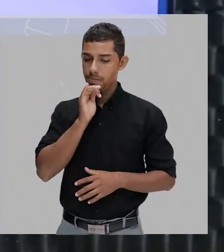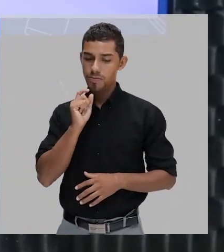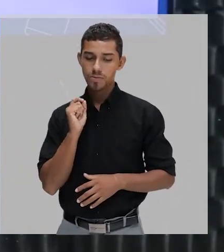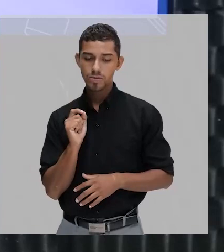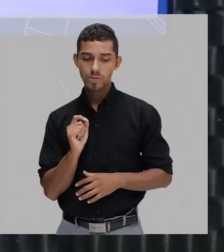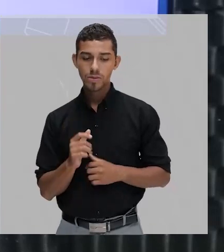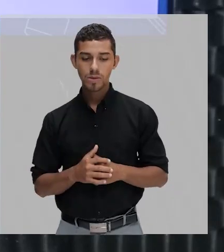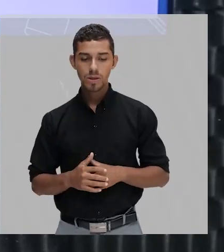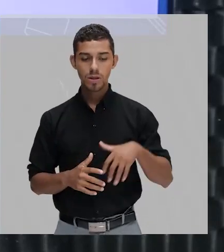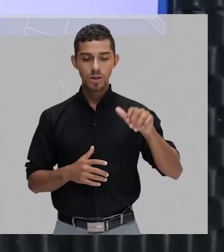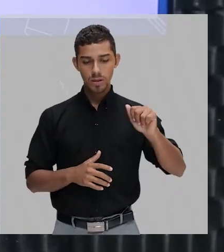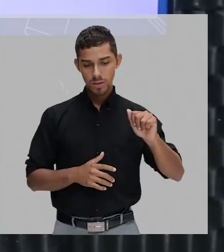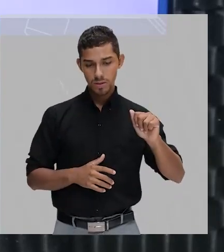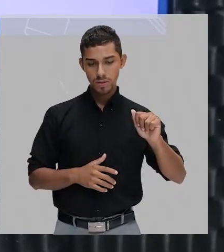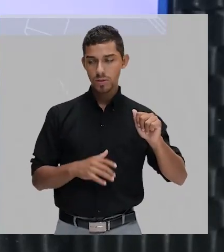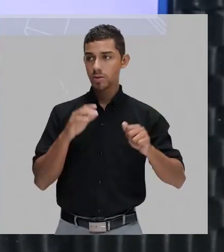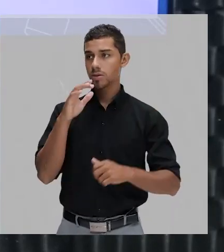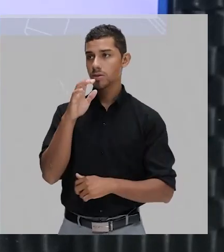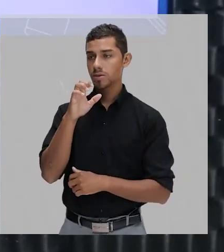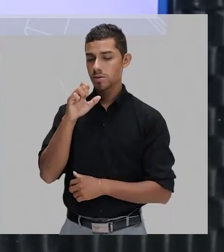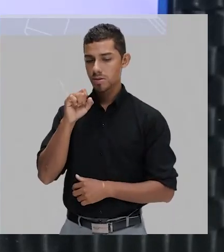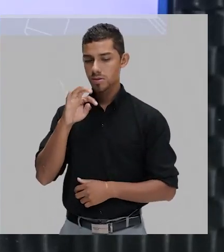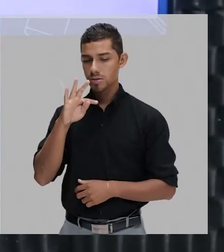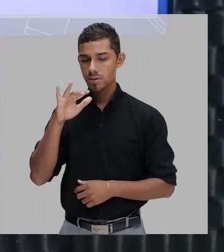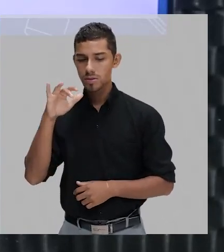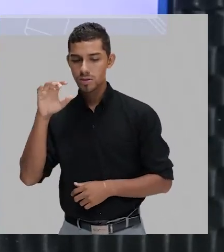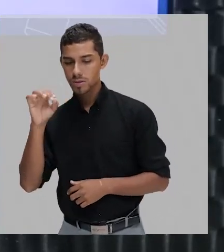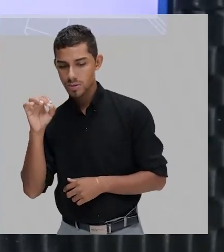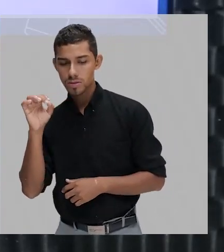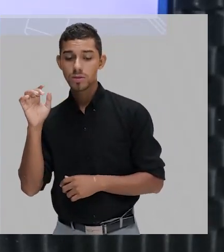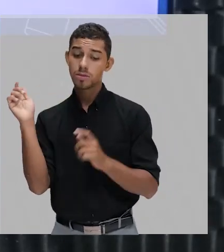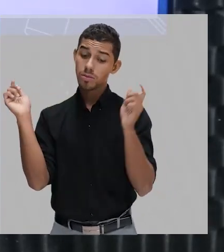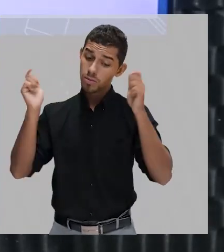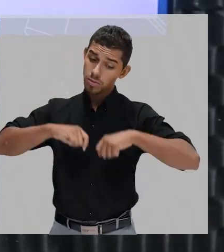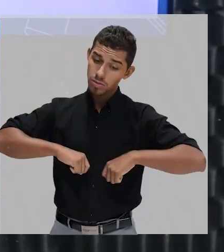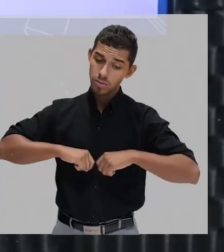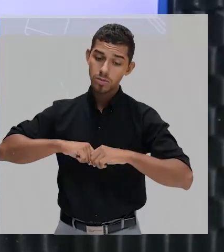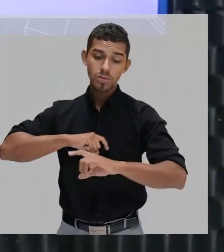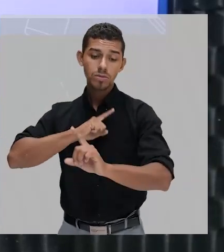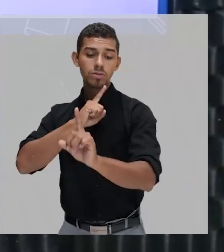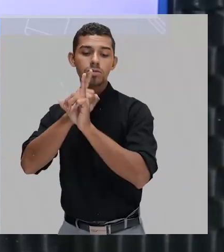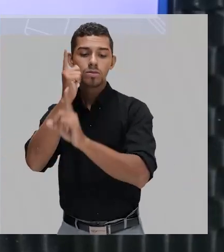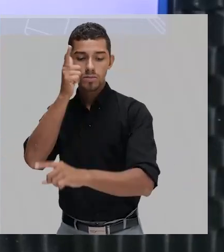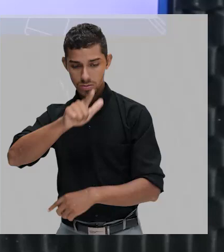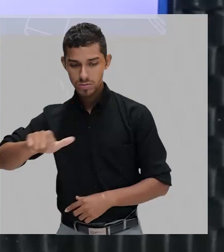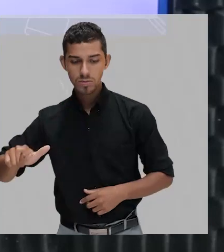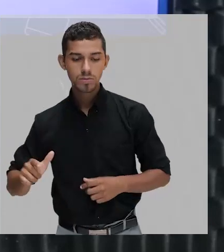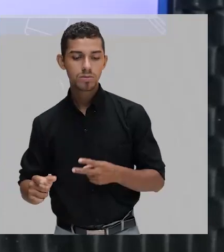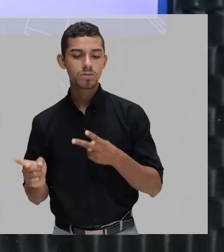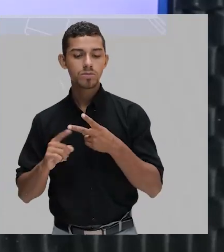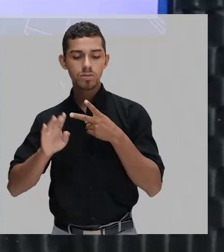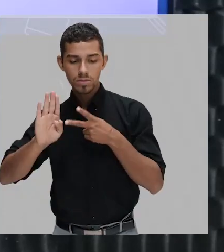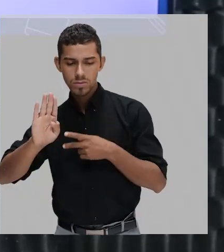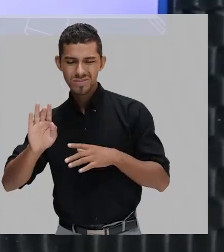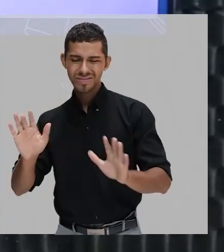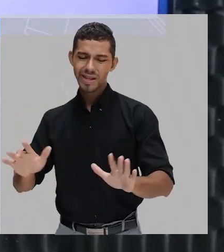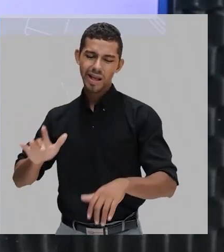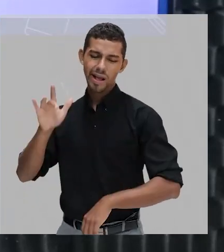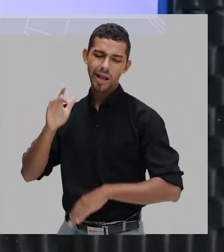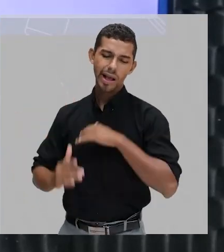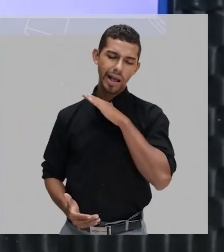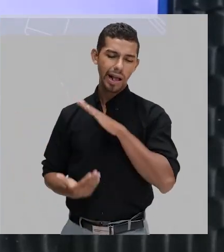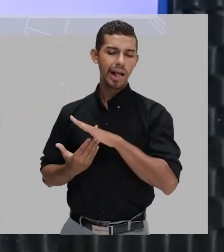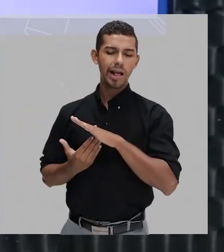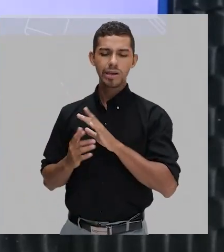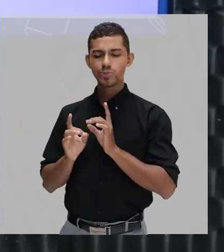quê? Letra A, ceticismo quanto à possibilidade do reencontro. Letra B, um tédio provocado